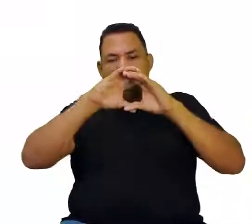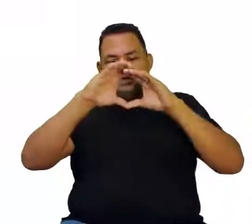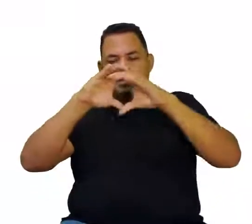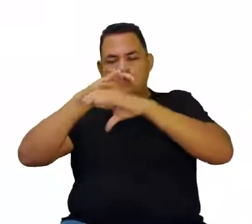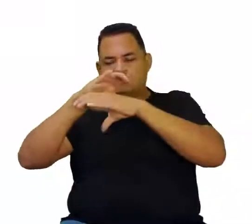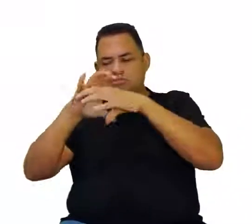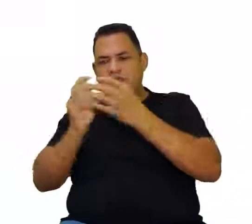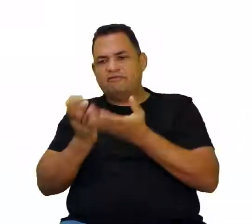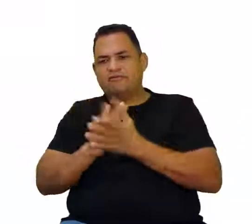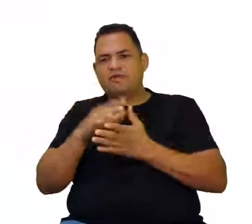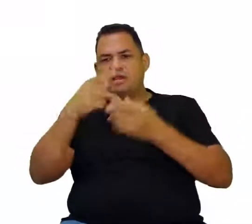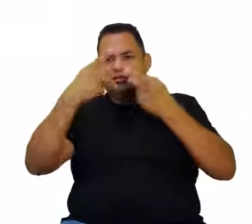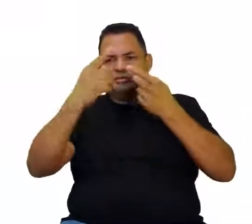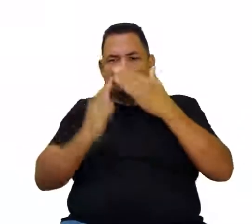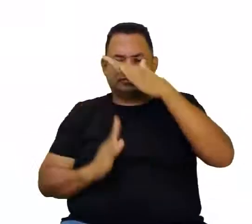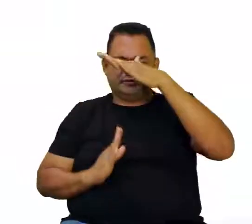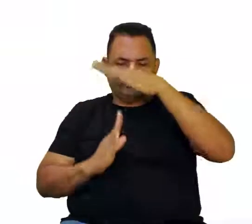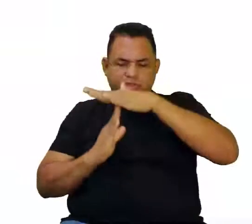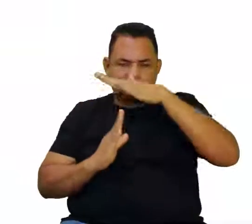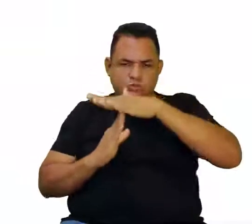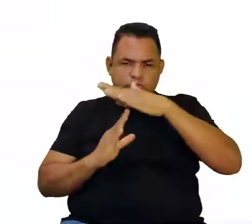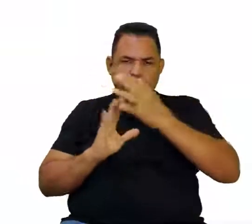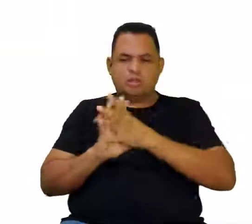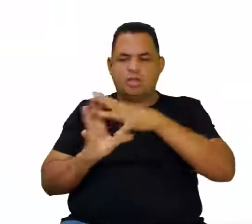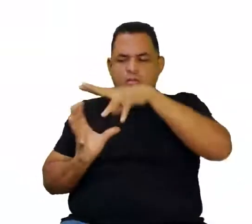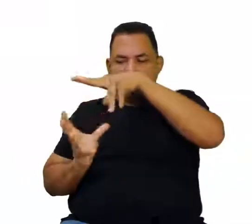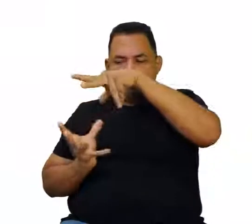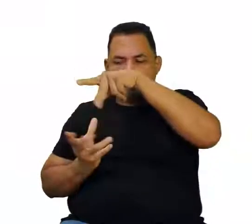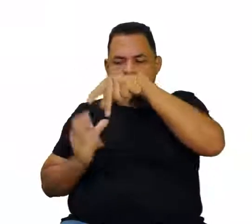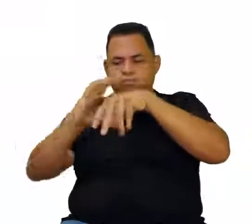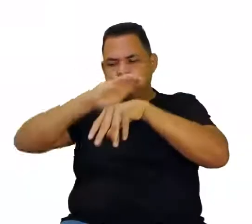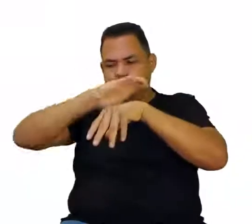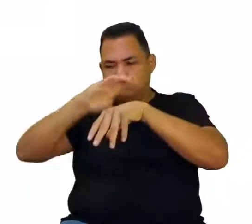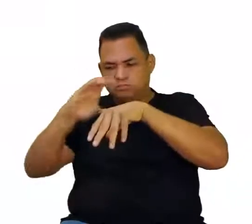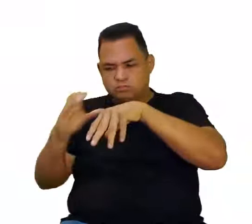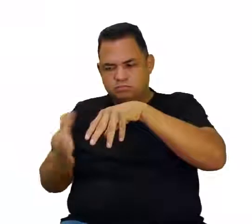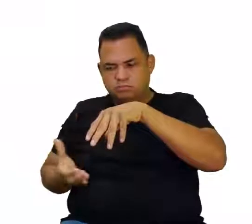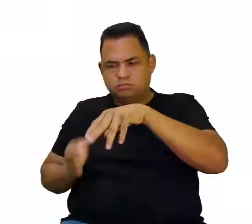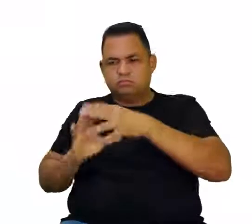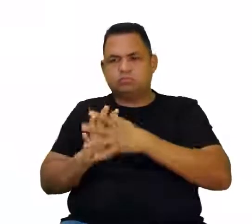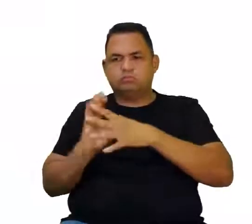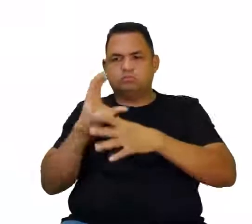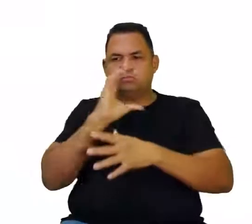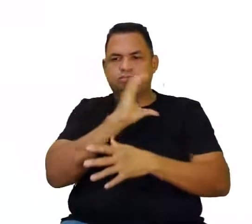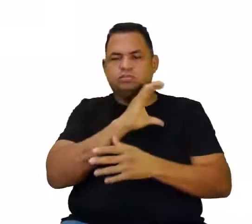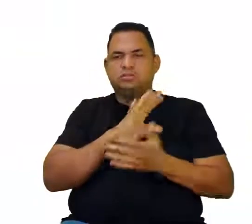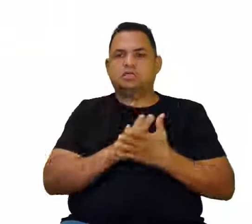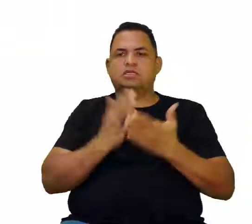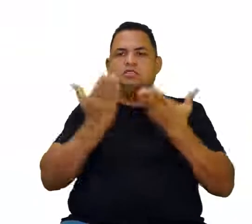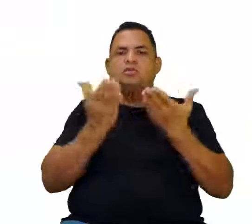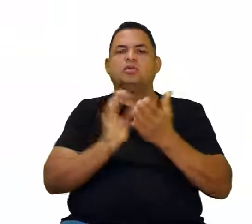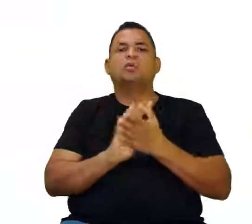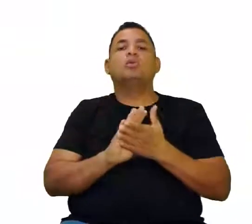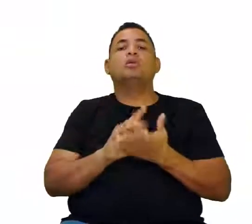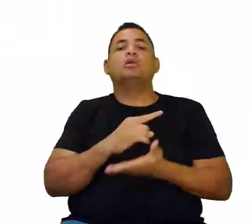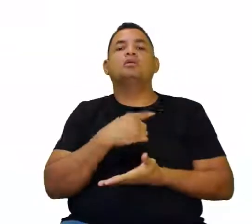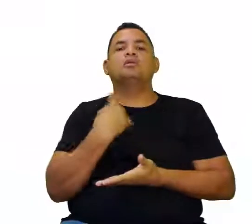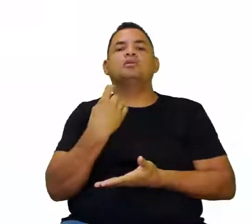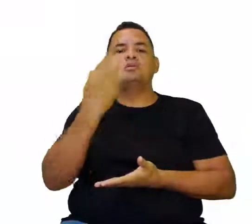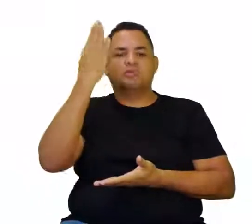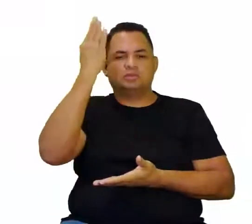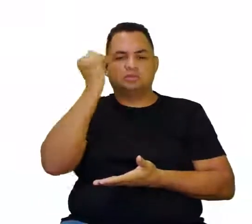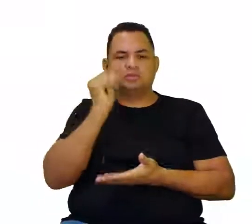e aquecimento global. Então vamos lá. O que nós sabemos que a gente pode